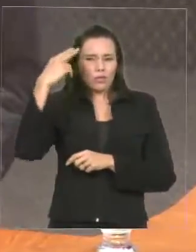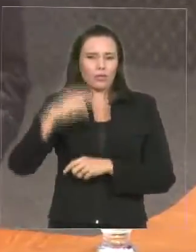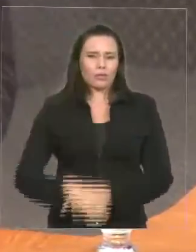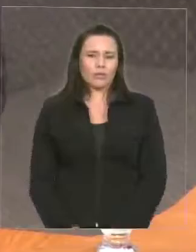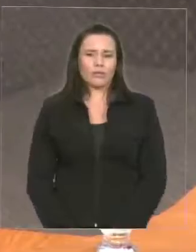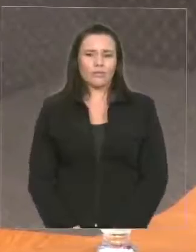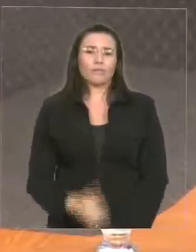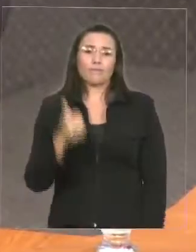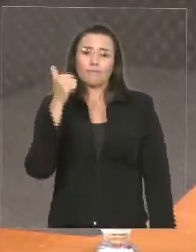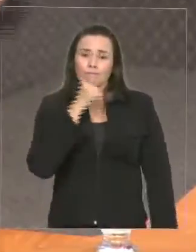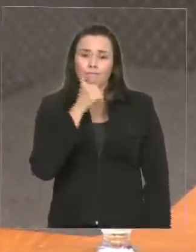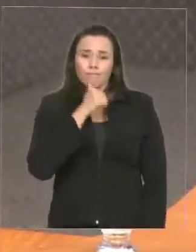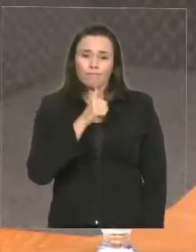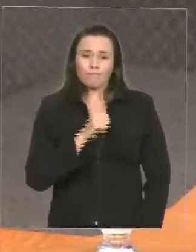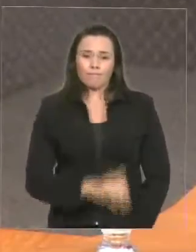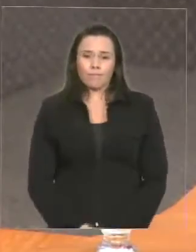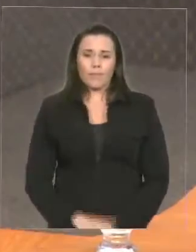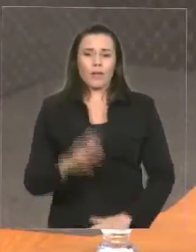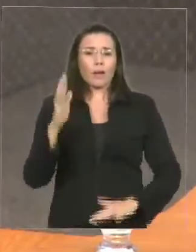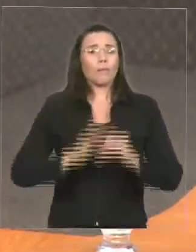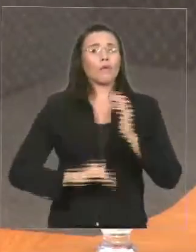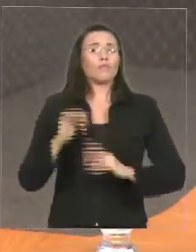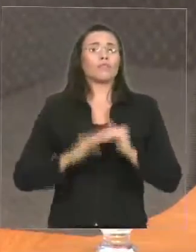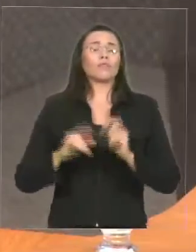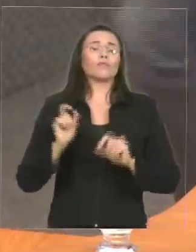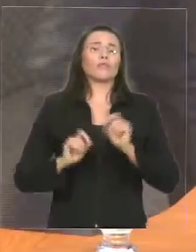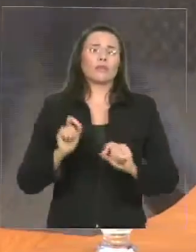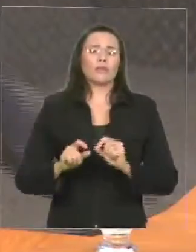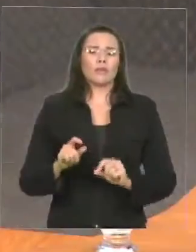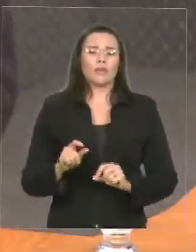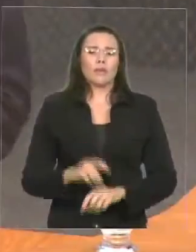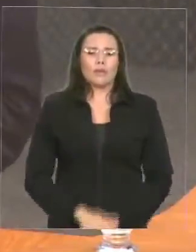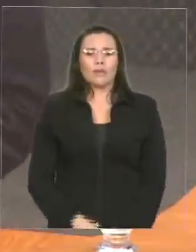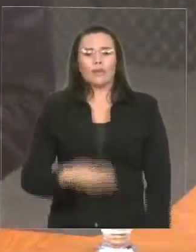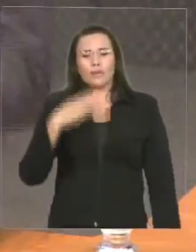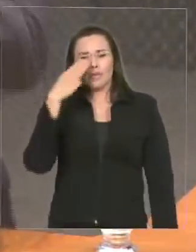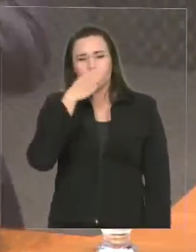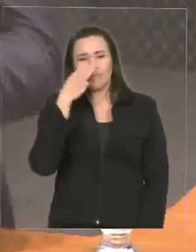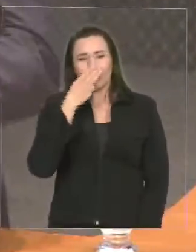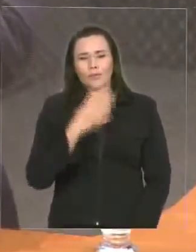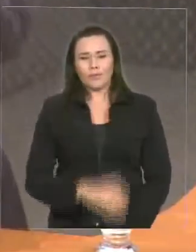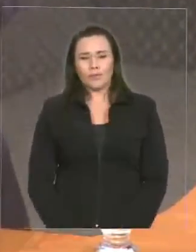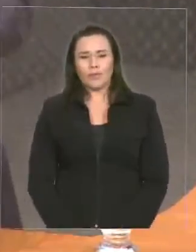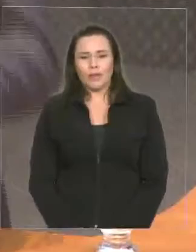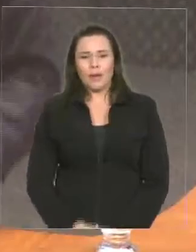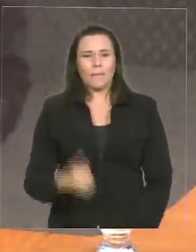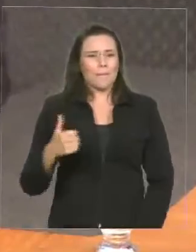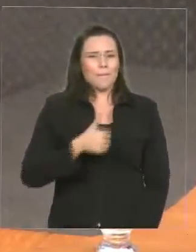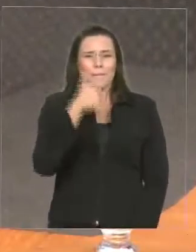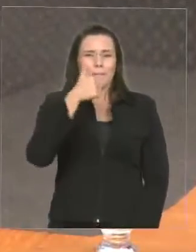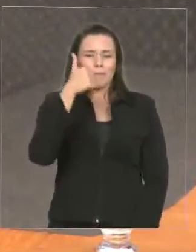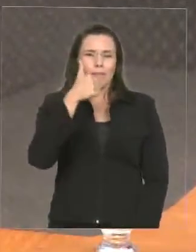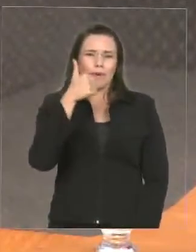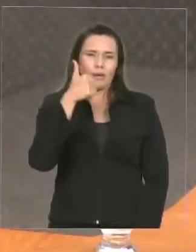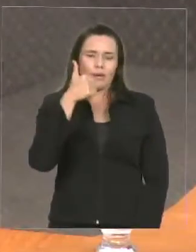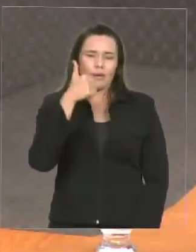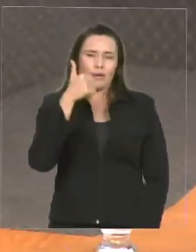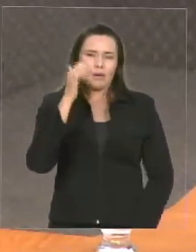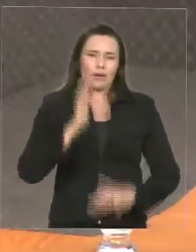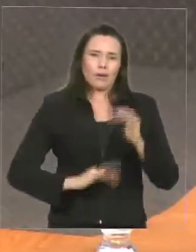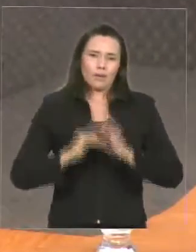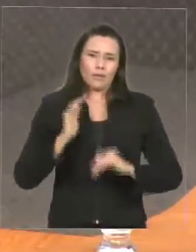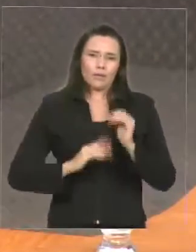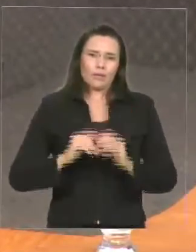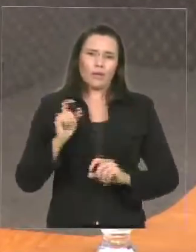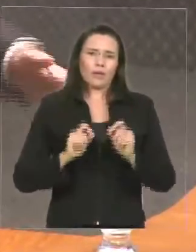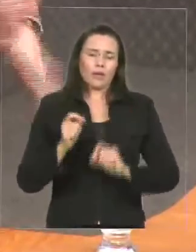profissão do mundo, que foi a profissão de prostituta. A primeira profissão do mundo, bote no Google que vocês vão encontrar aí, era